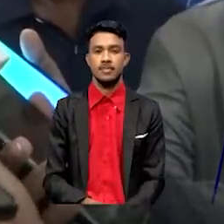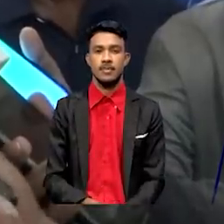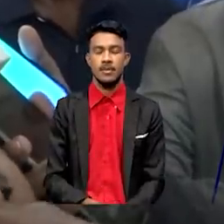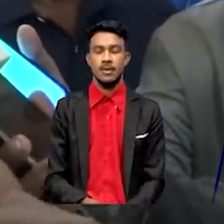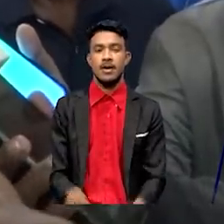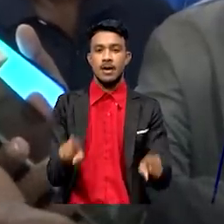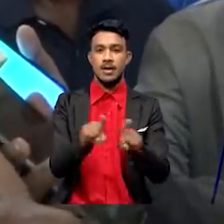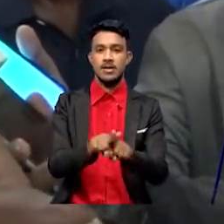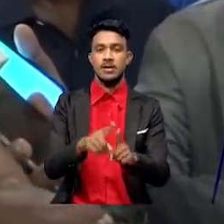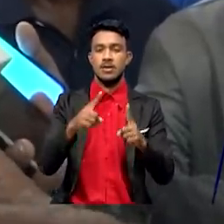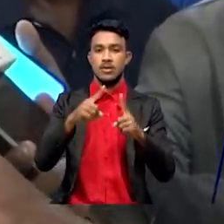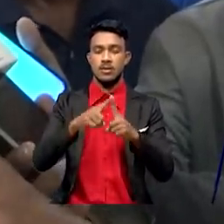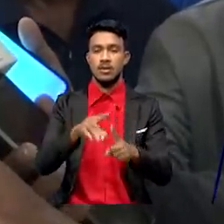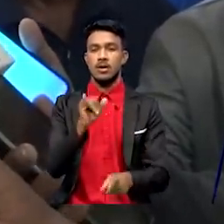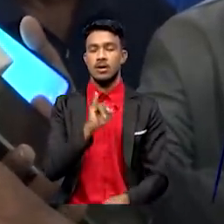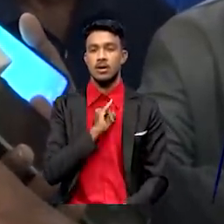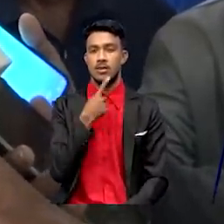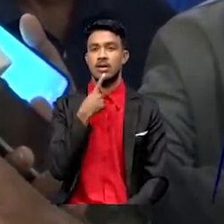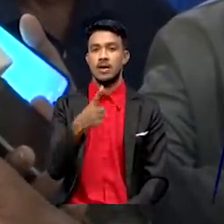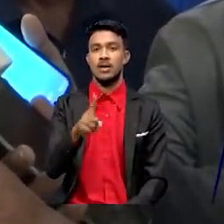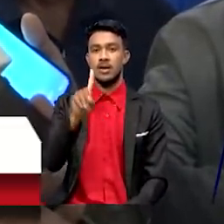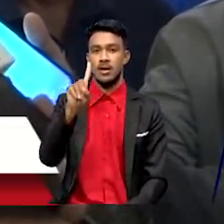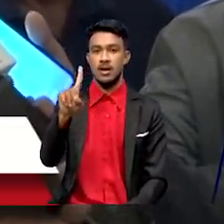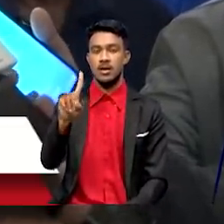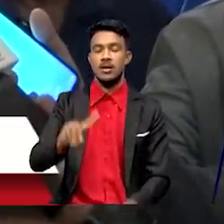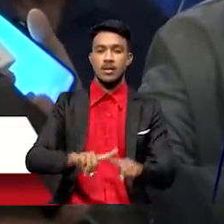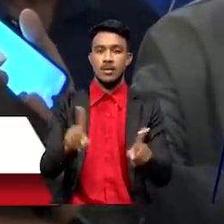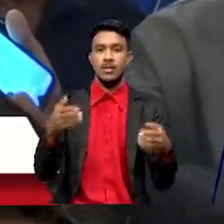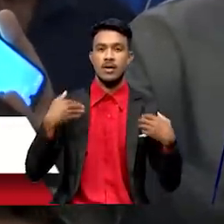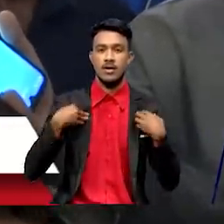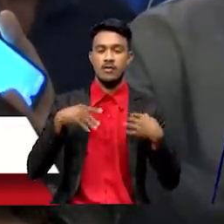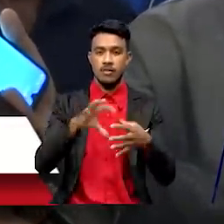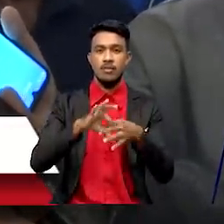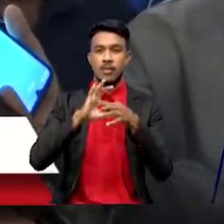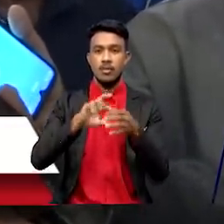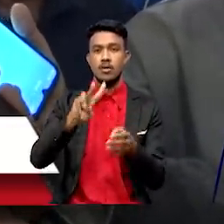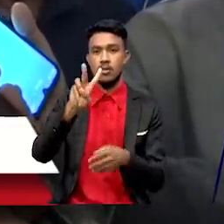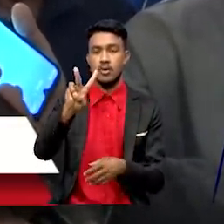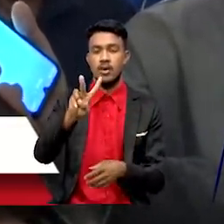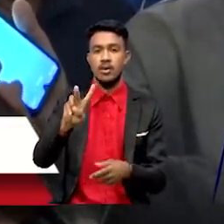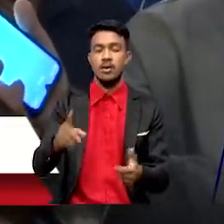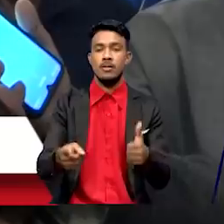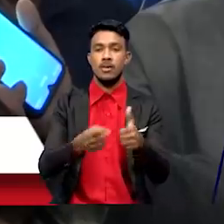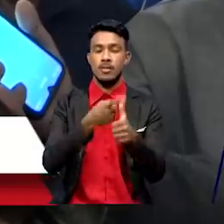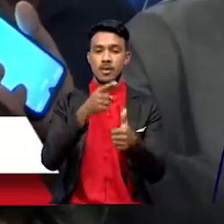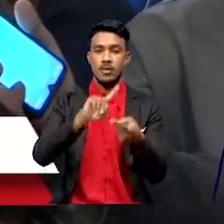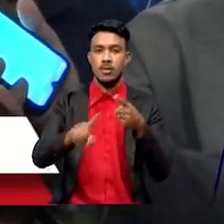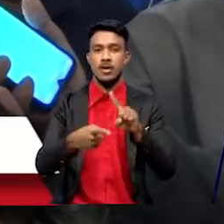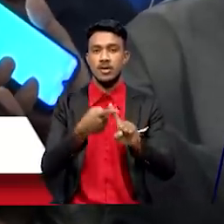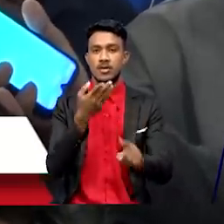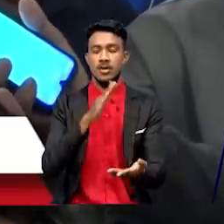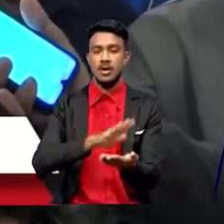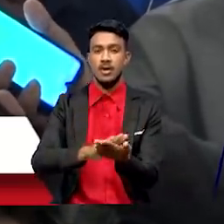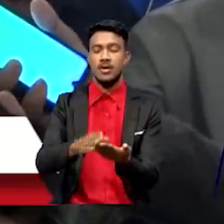wanya watete, ida deit, mas iha tahap rua. Primeiro, coligação ne asegura para